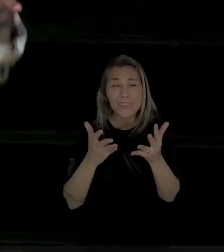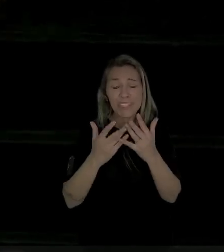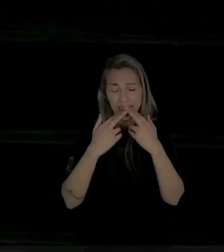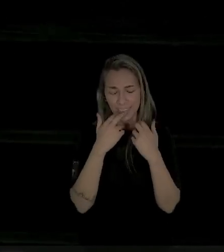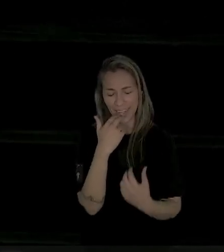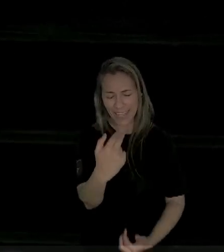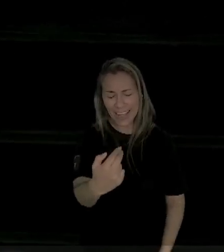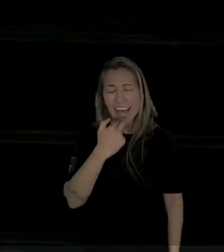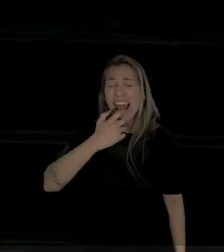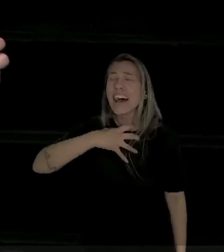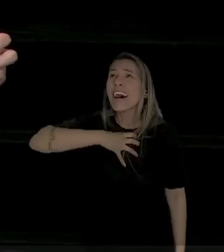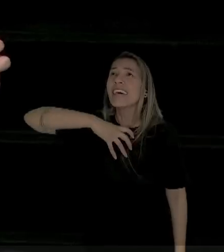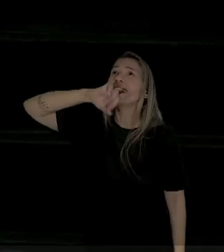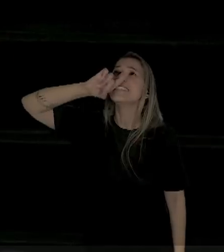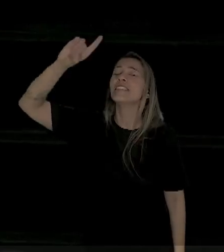e faz. Eu sinto Deus aqui.